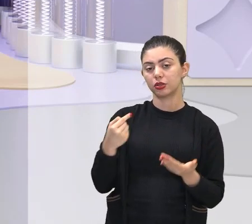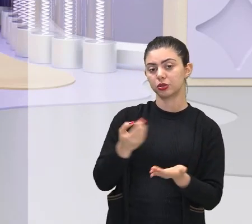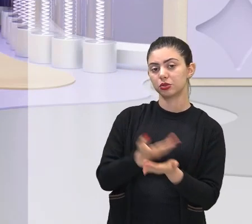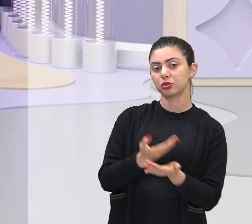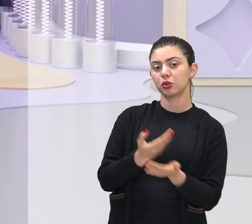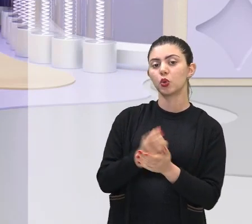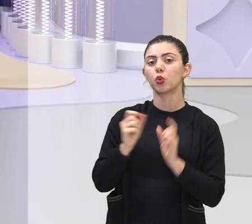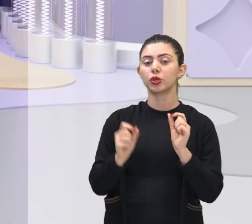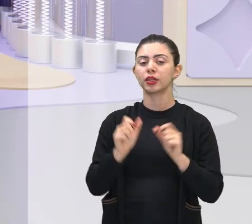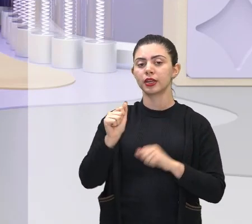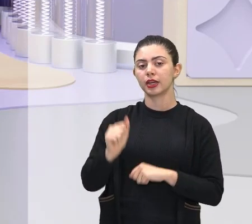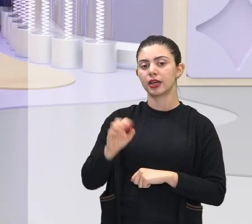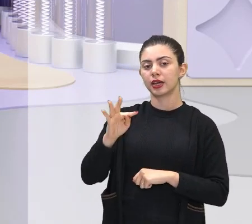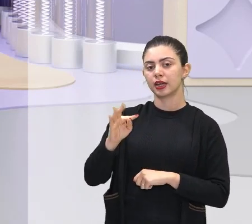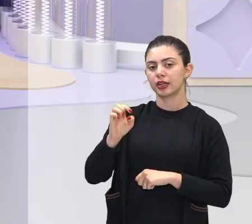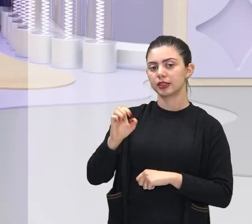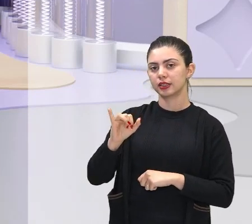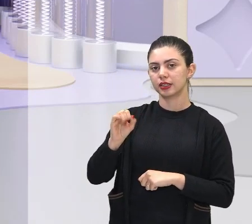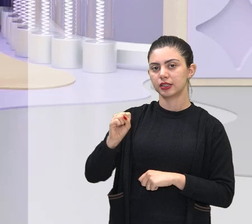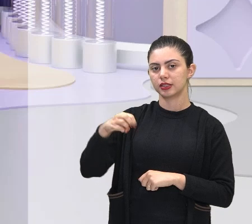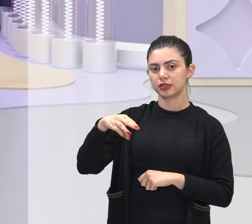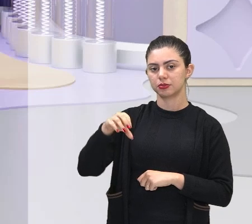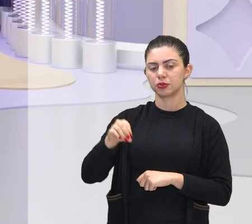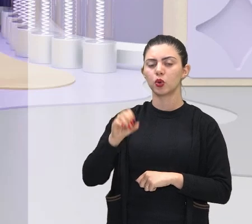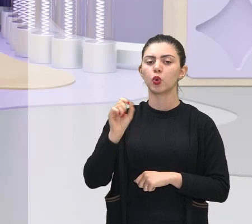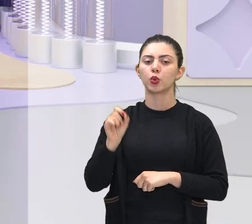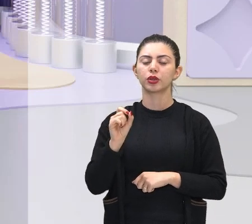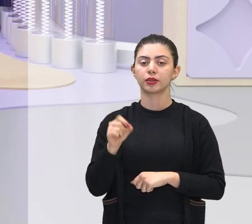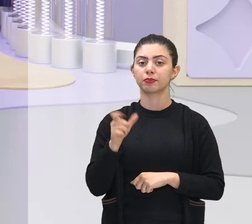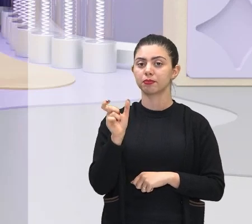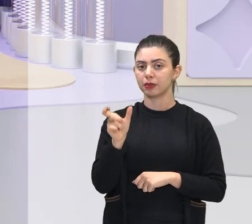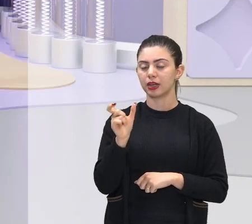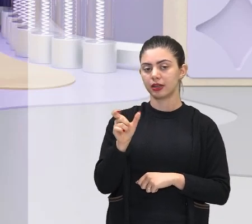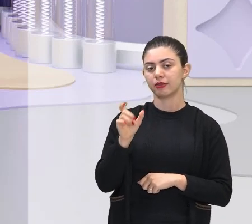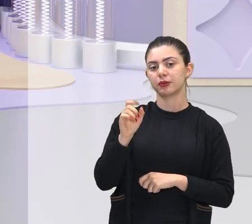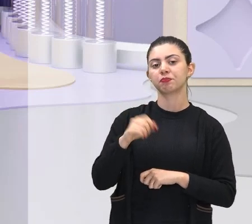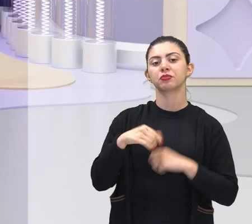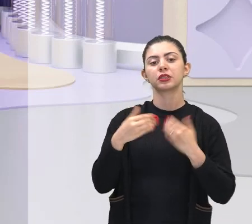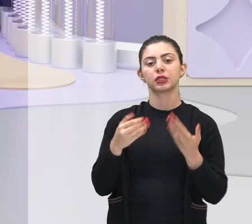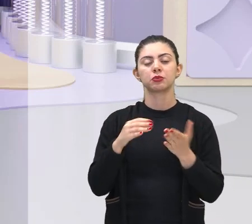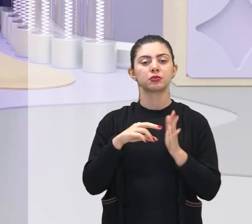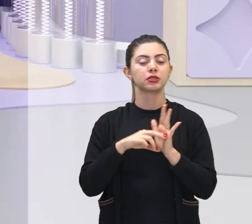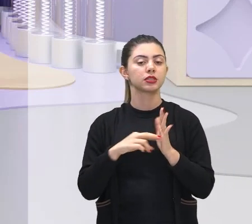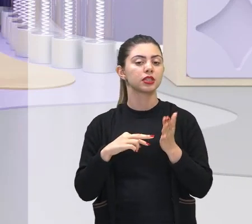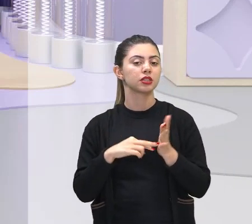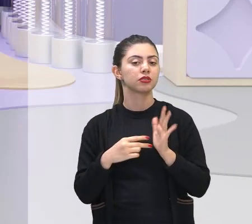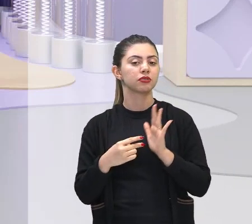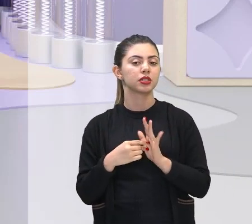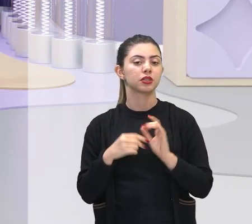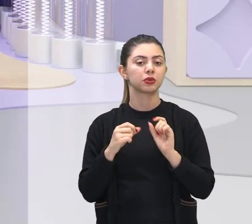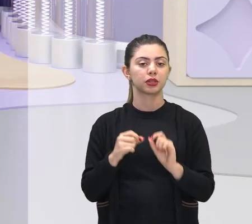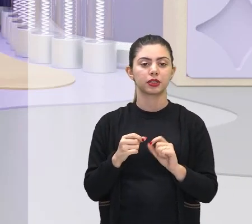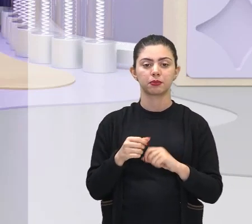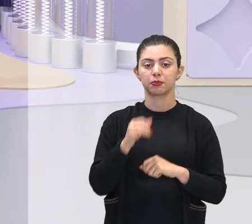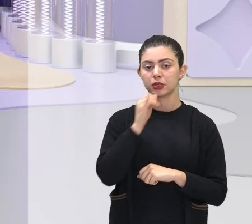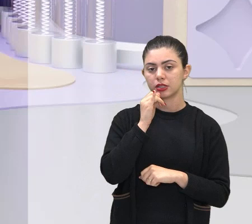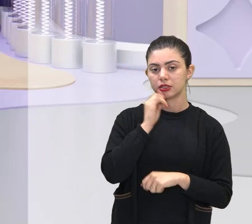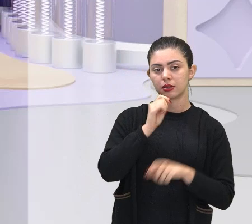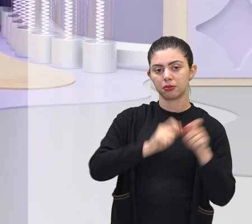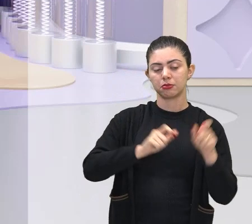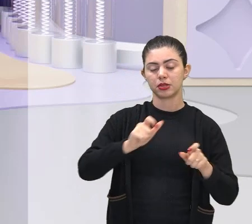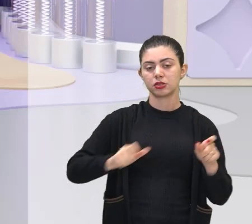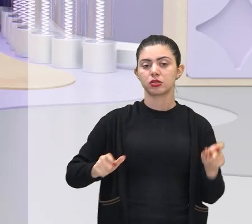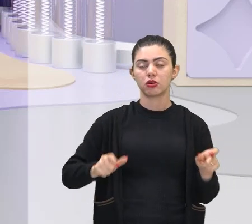é o ateísmo. O termo ateísmo diz respeito a correntes de